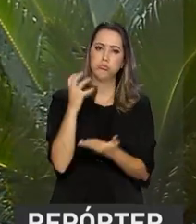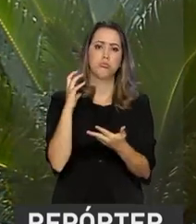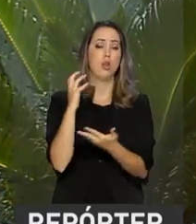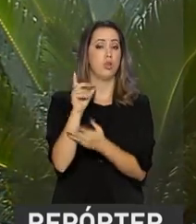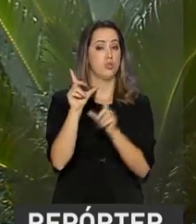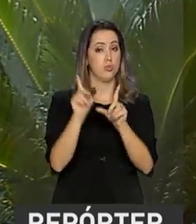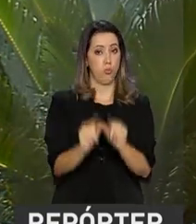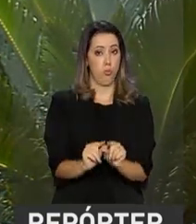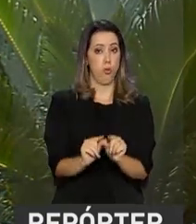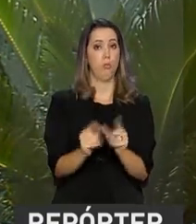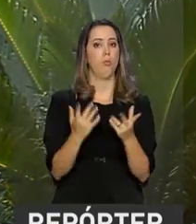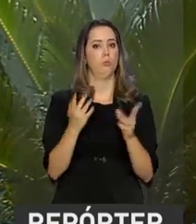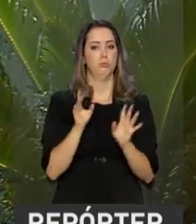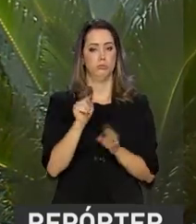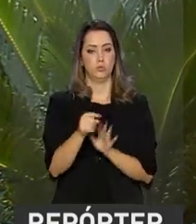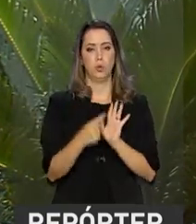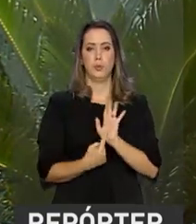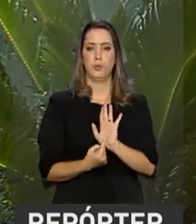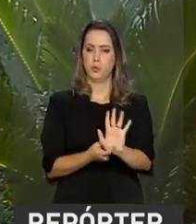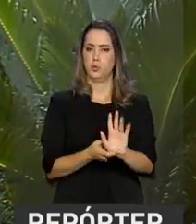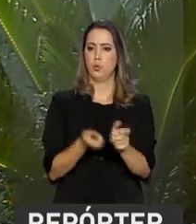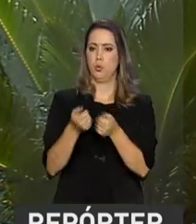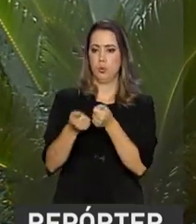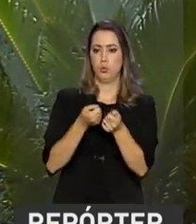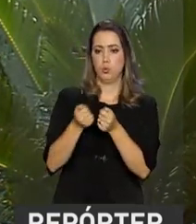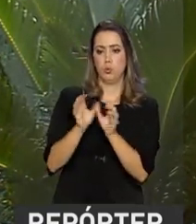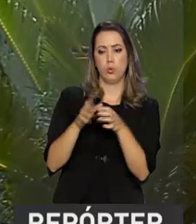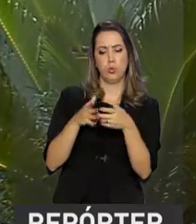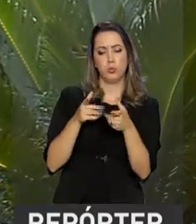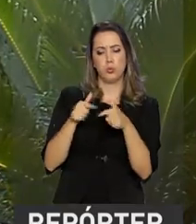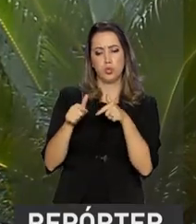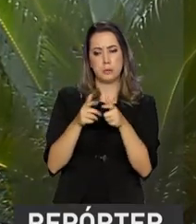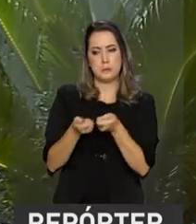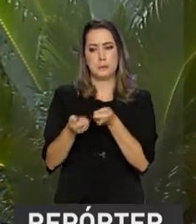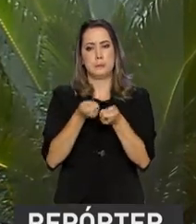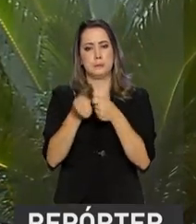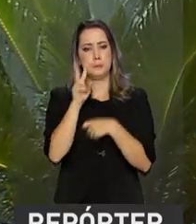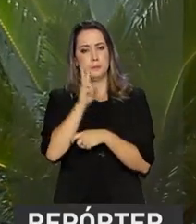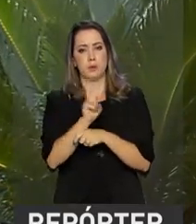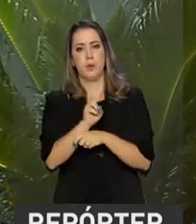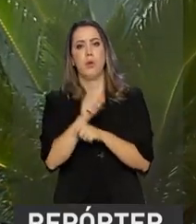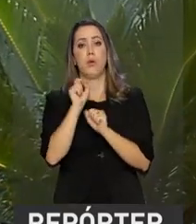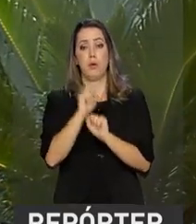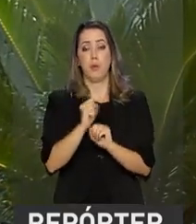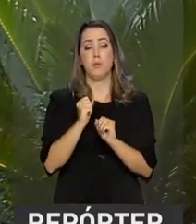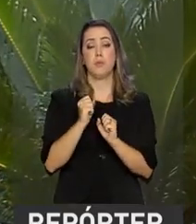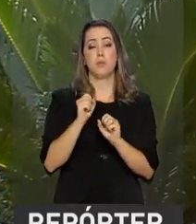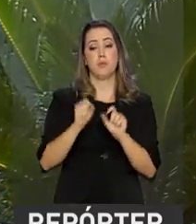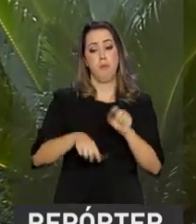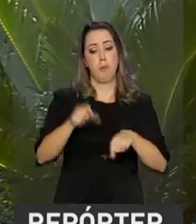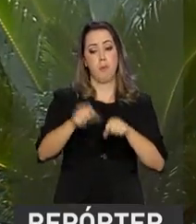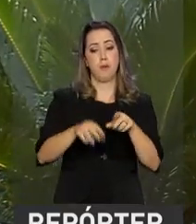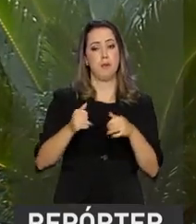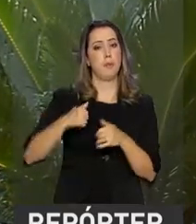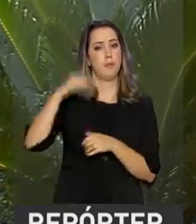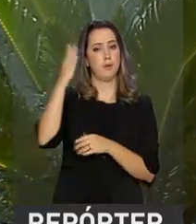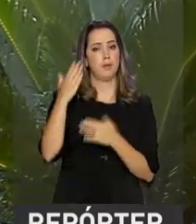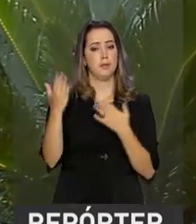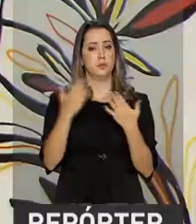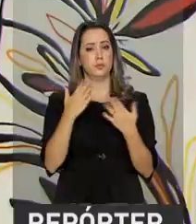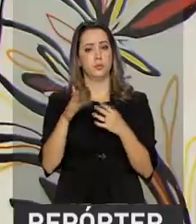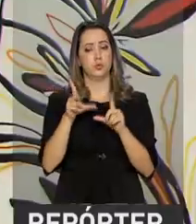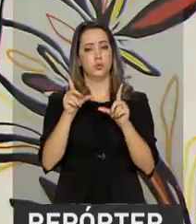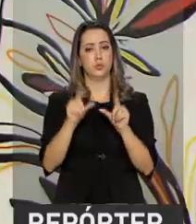mostrou ao grupo de trabalho que monitora o assunto que é possível plantar mais sem precisar desmatar a floresta